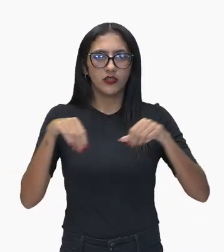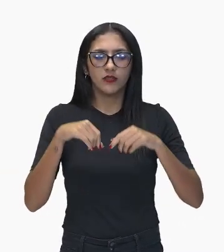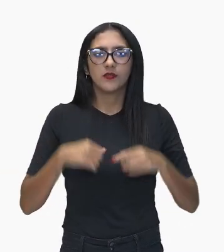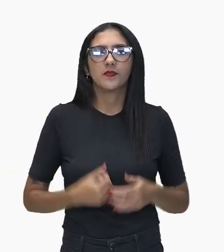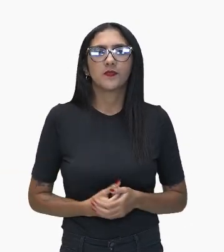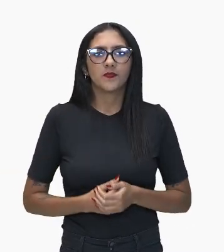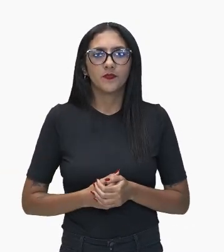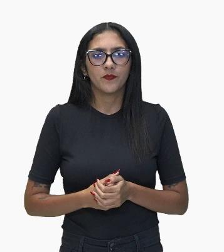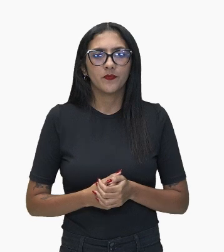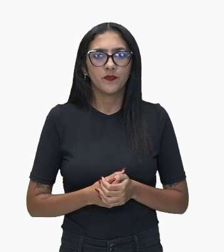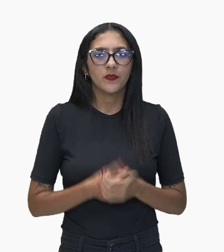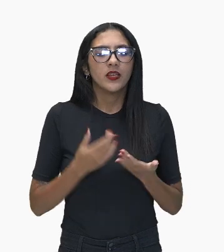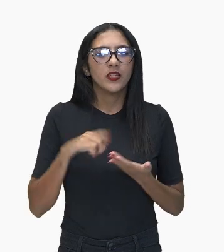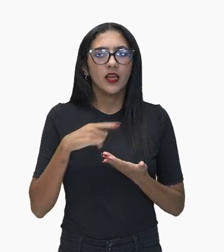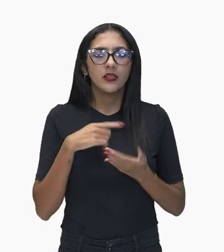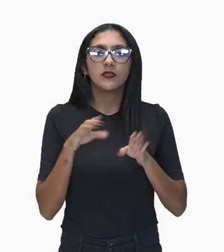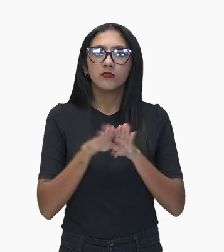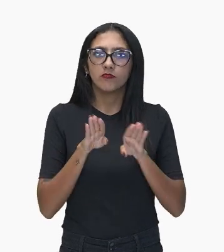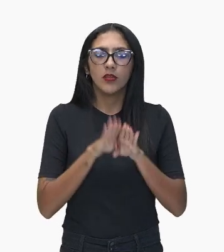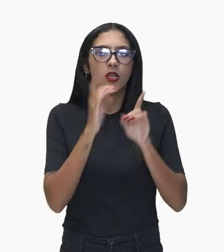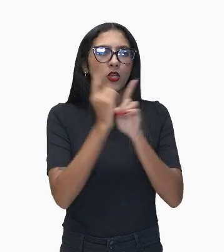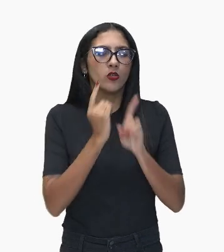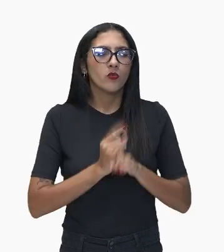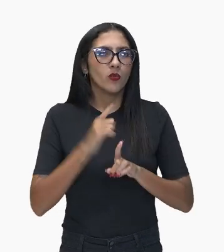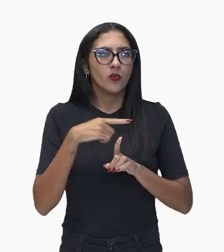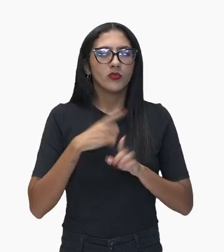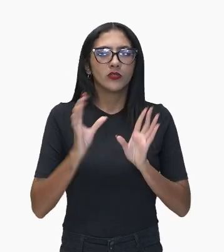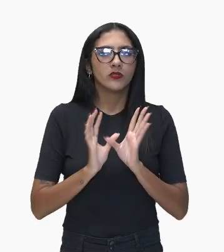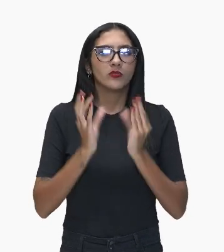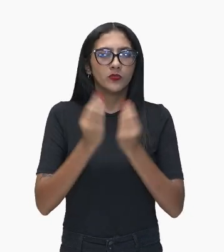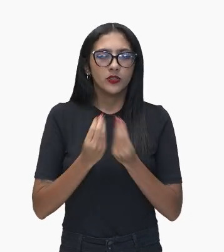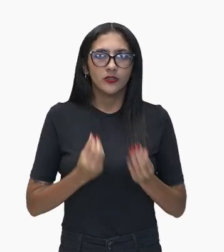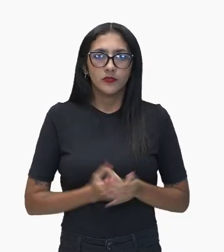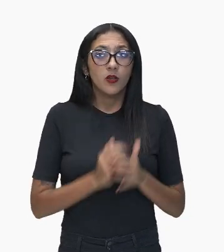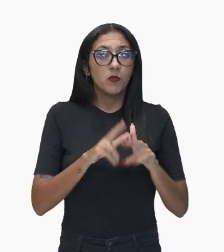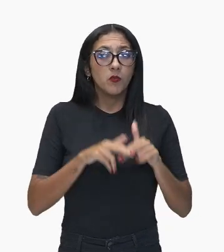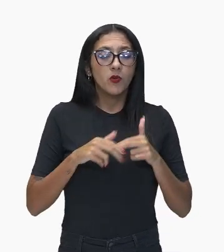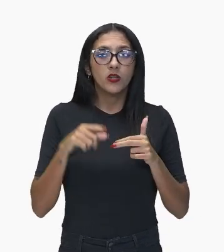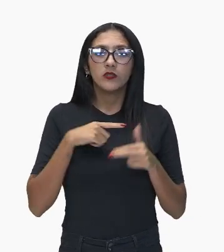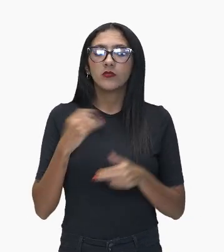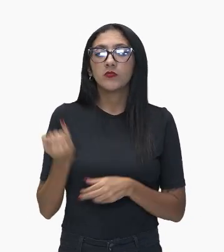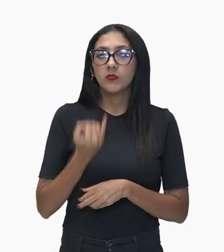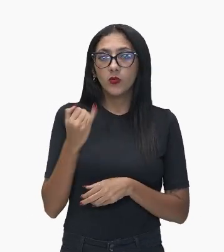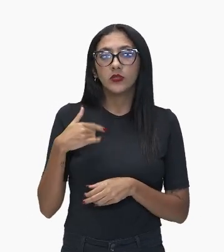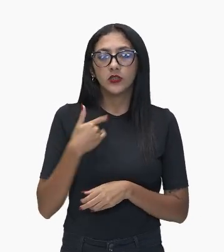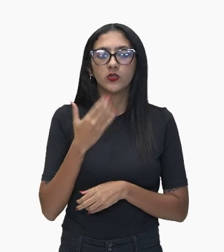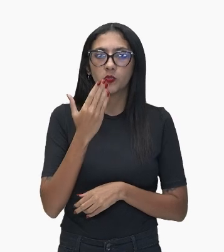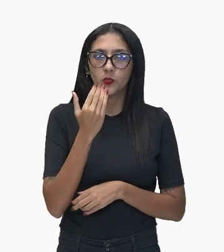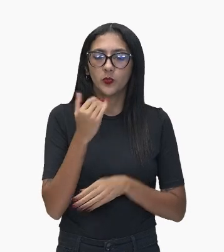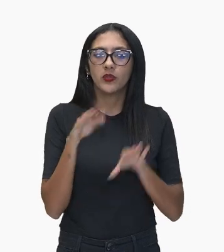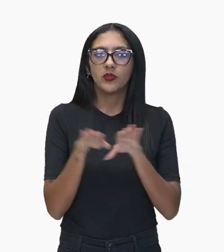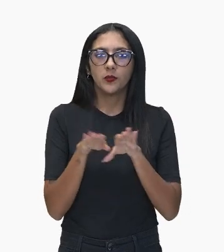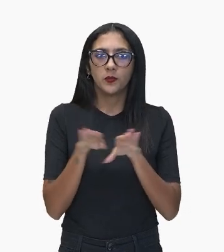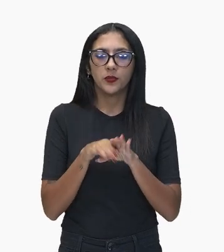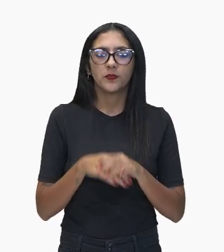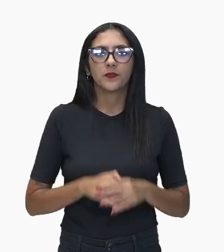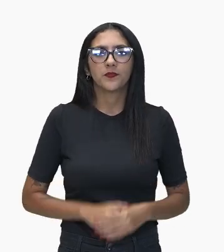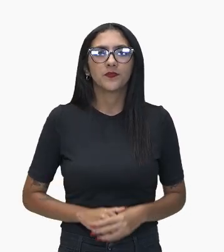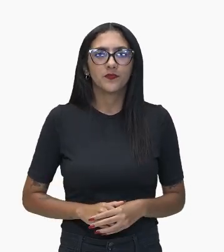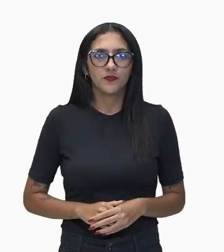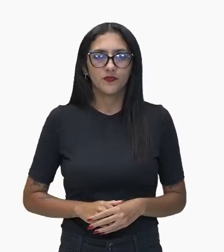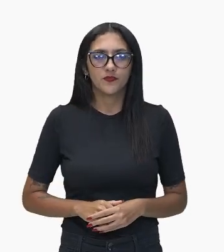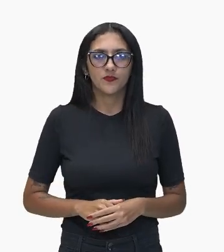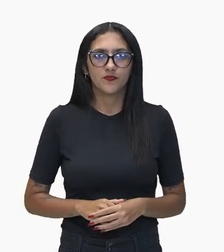a gente encontra o amido. Então, por isso que é importante a gente também consumir o amido.